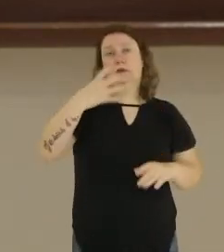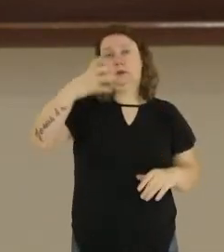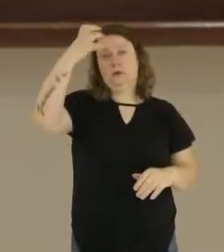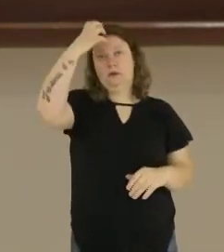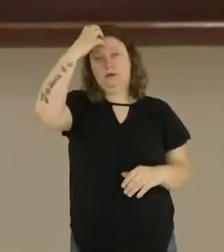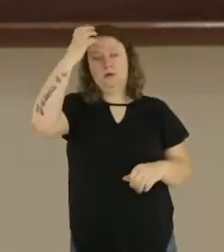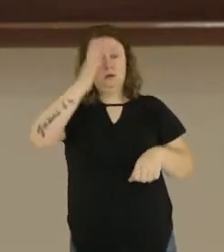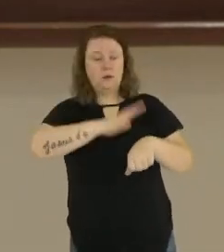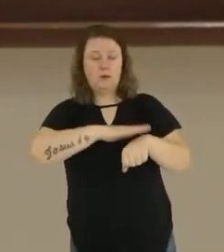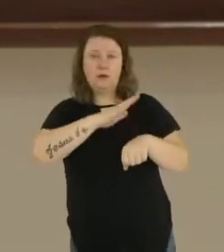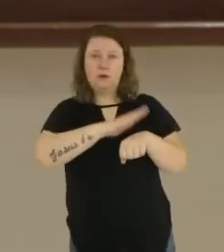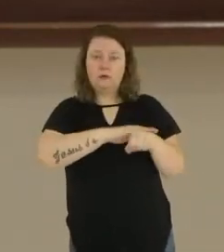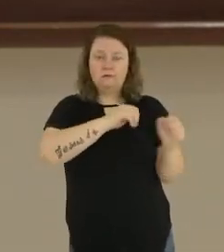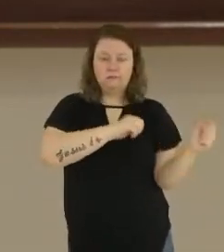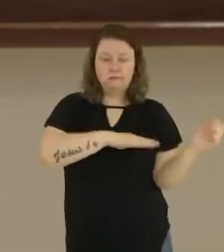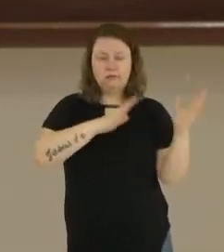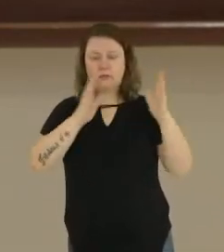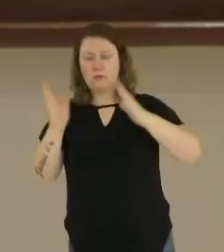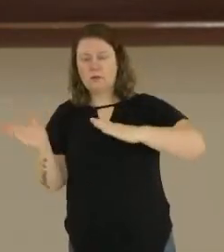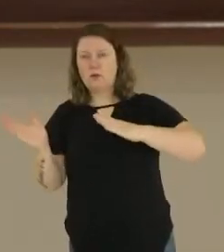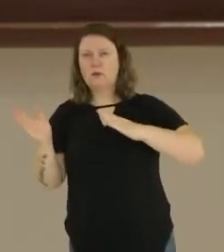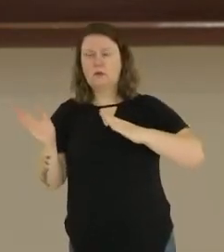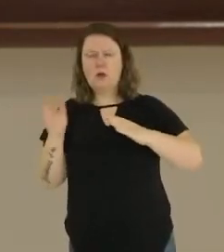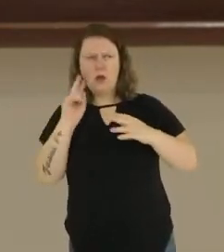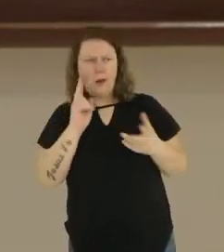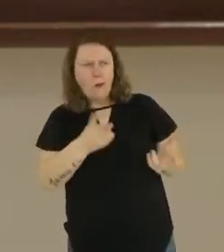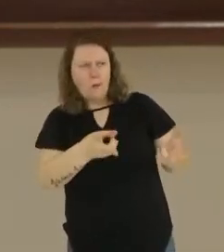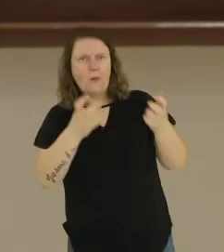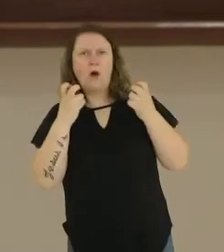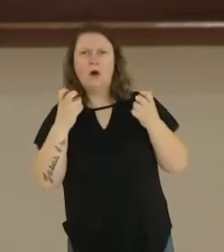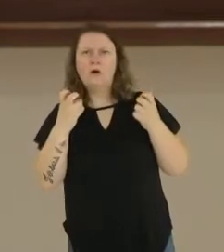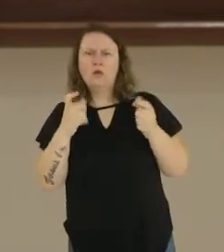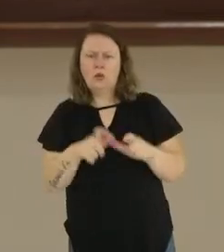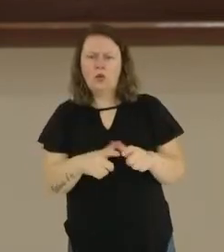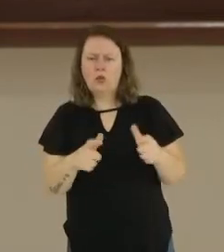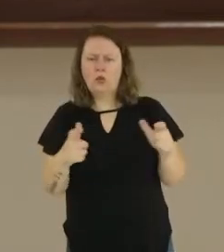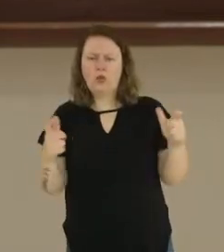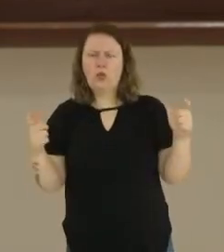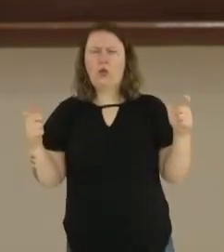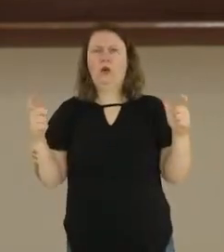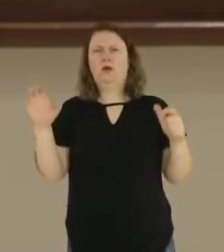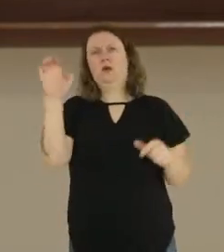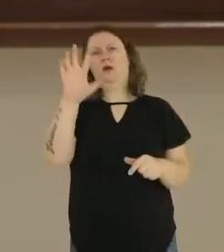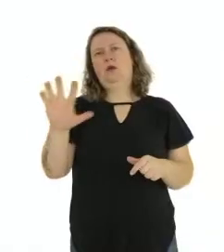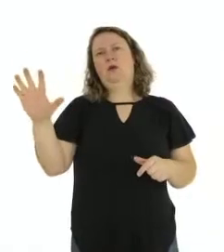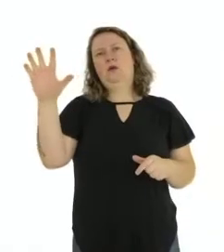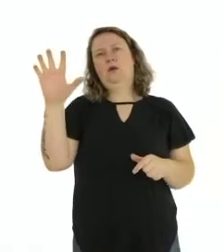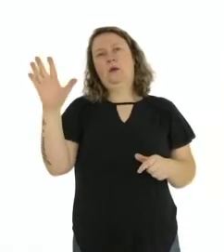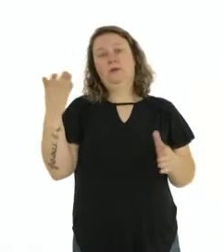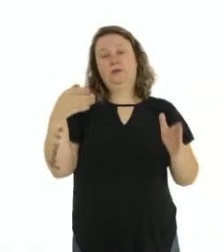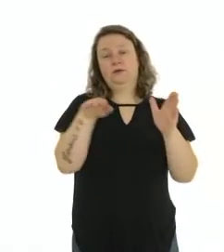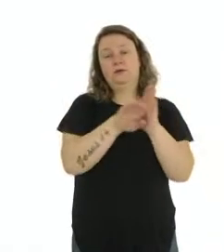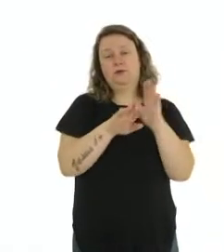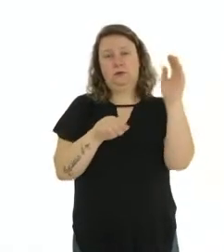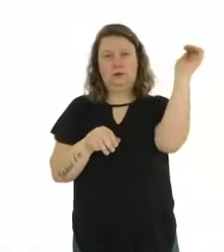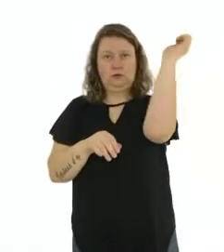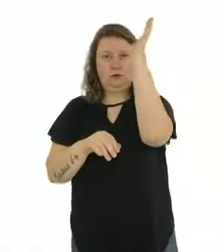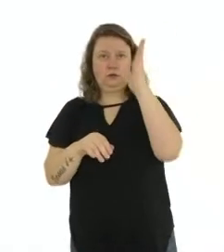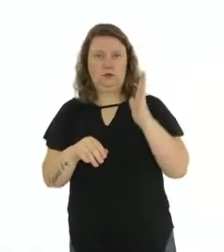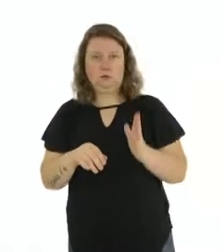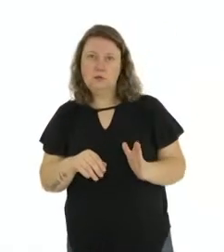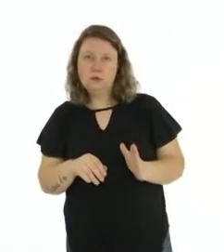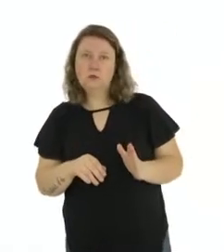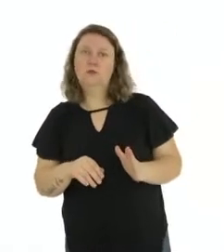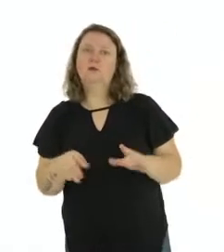vai ver o grande número mesmo de imigrantes europeus vindo para cá. Né? Porém, os imigrantes que optaram por